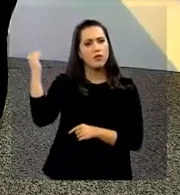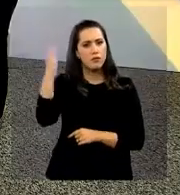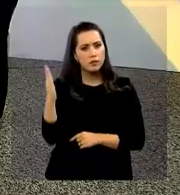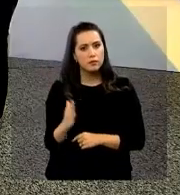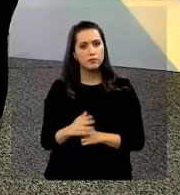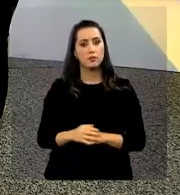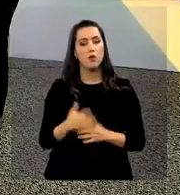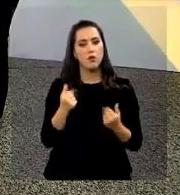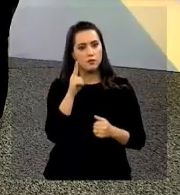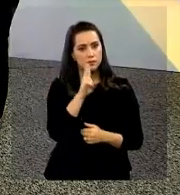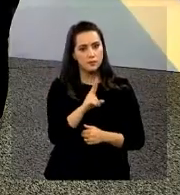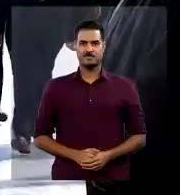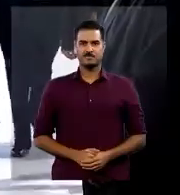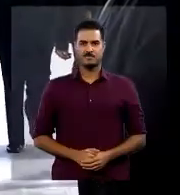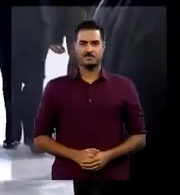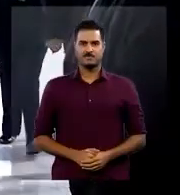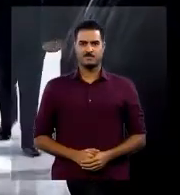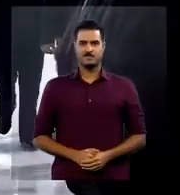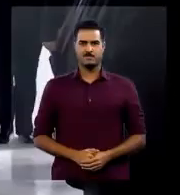Vamos acompanhar.